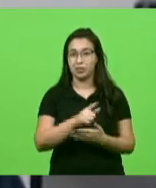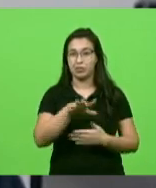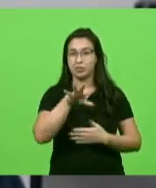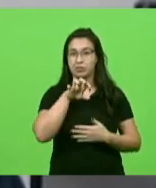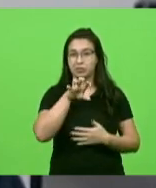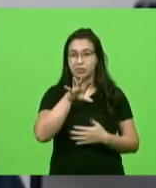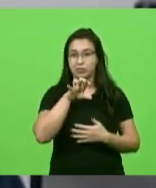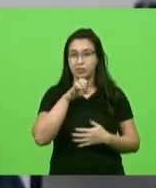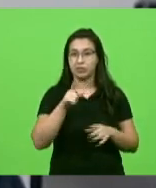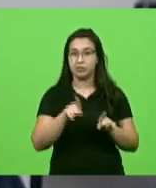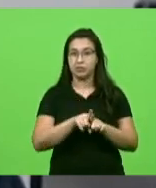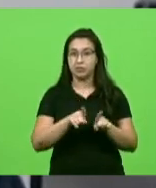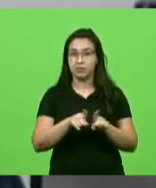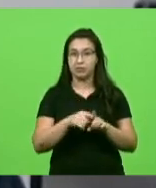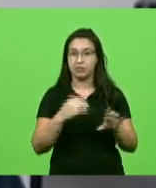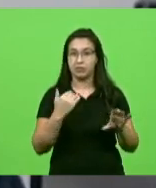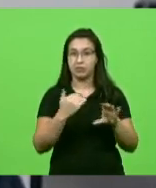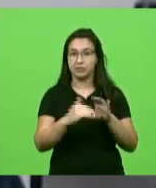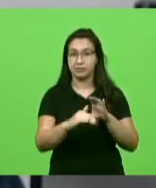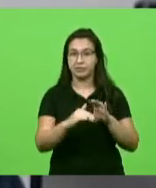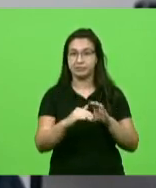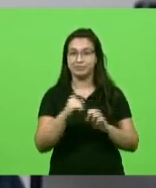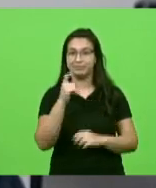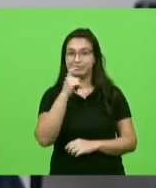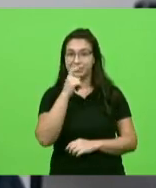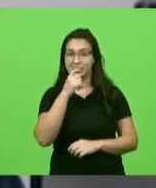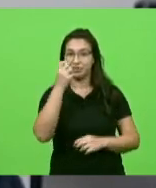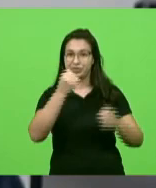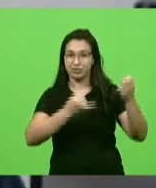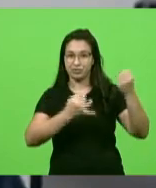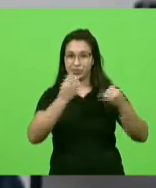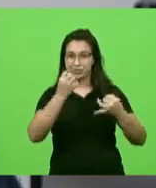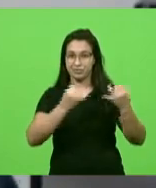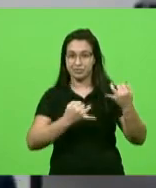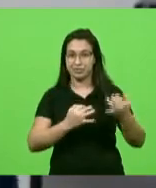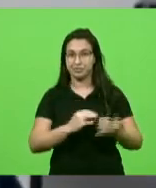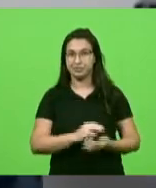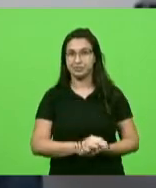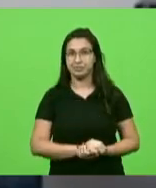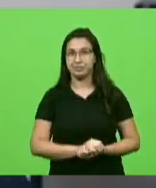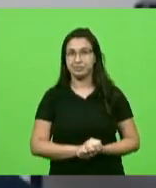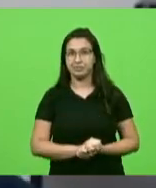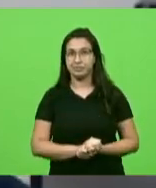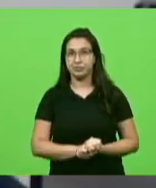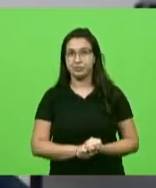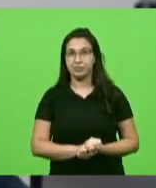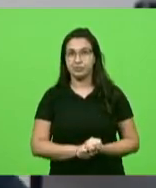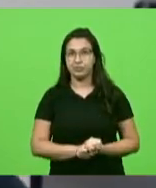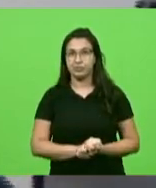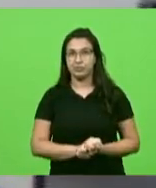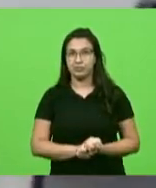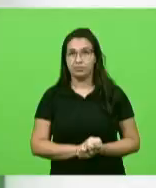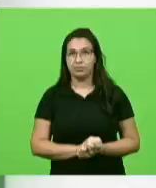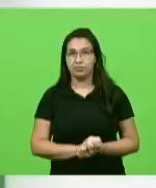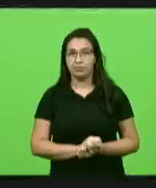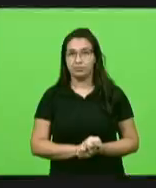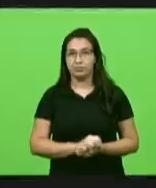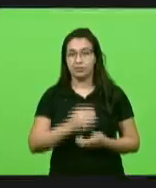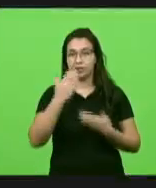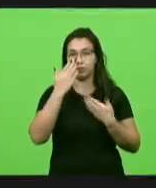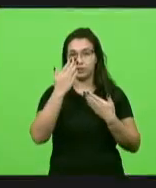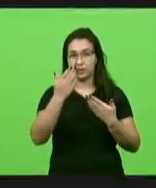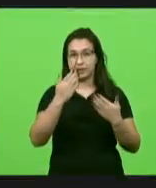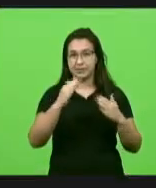de respiradores e a emissão de declaração falsa comissão parlamentar com quem já comprou votos no dizer olha muito obrigado